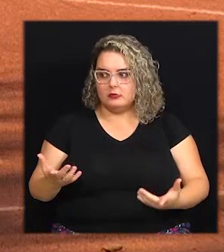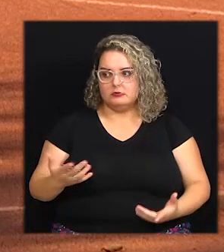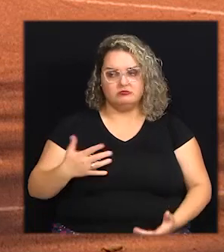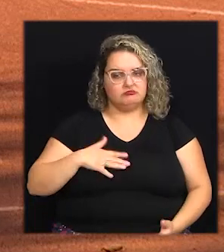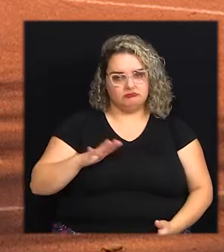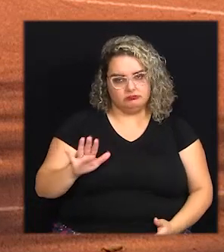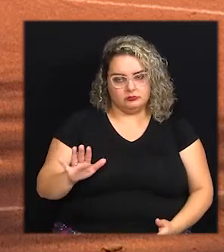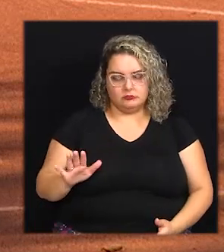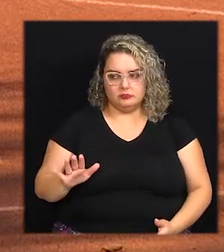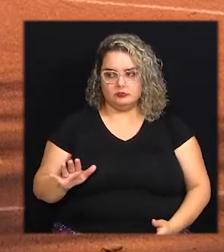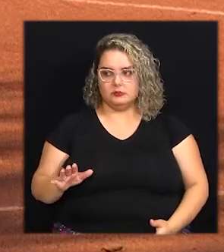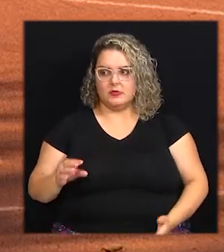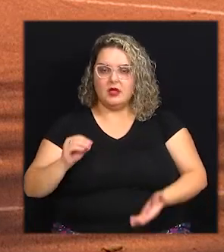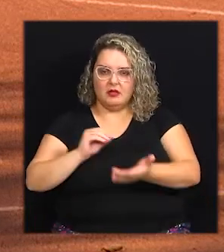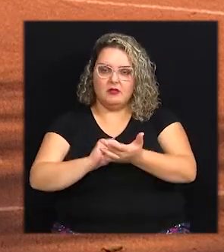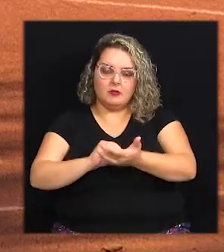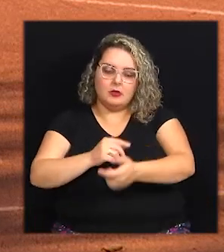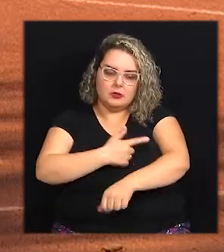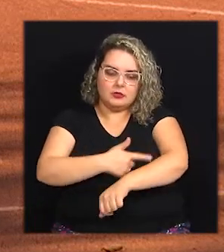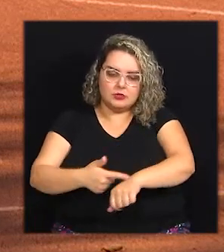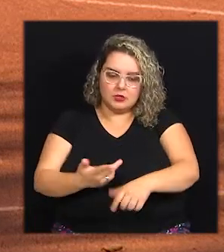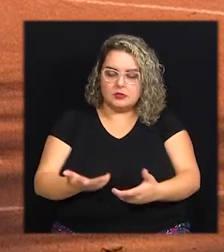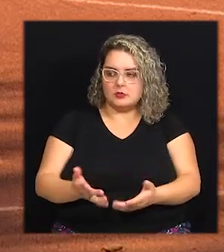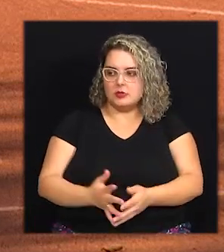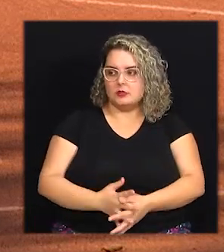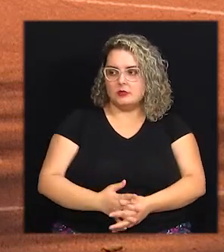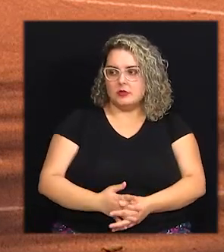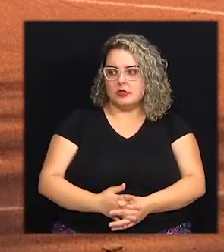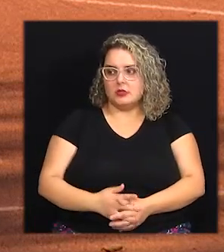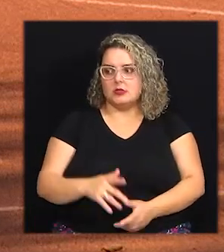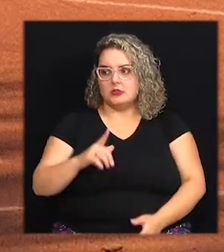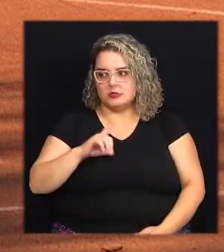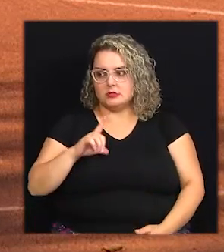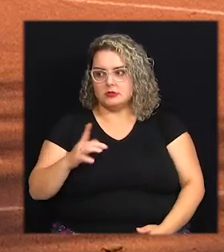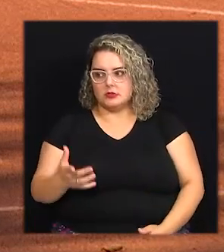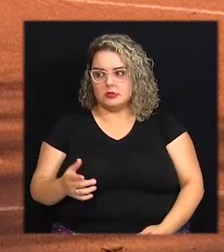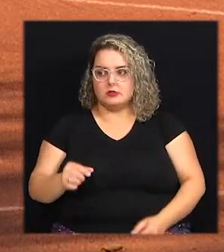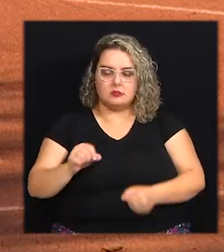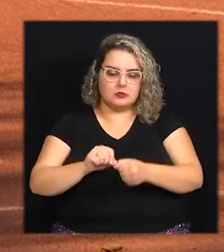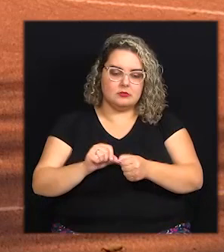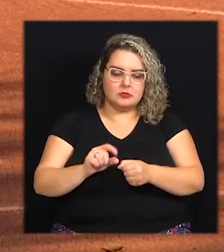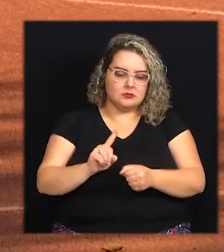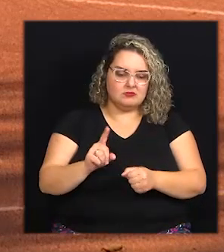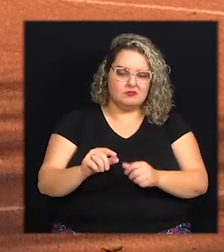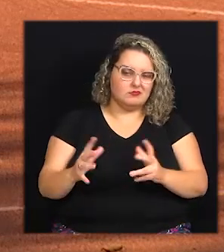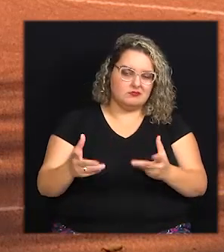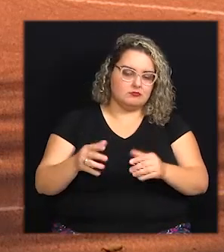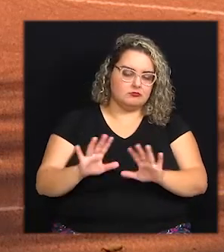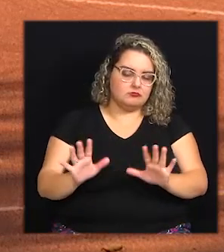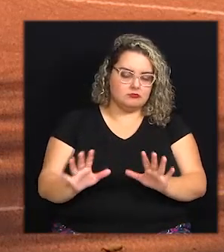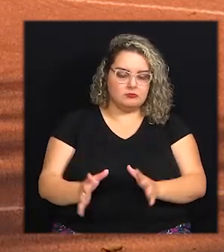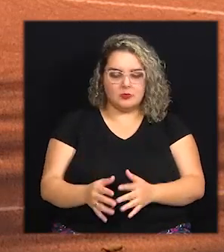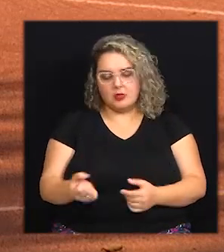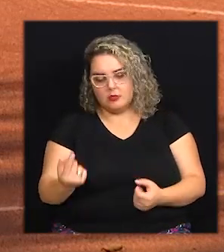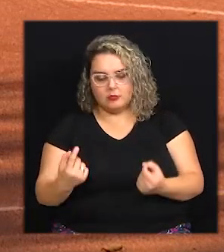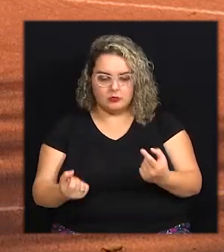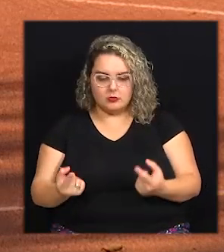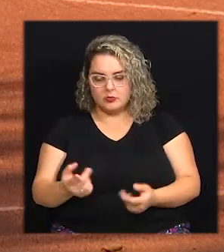o povo não gosta muito, que é falta de respeito, né? Tá. Mas sempre tem alguns que fazem, mas não é muitos.